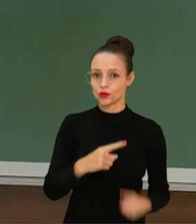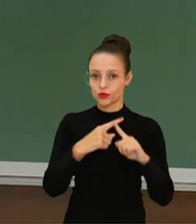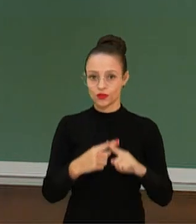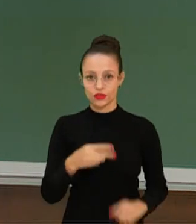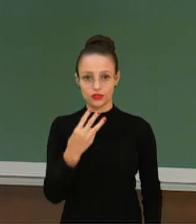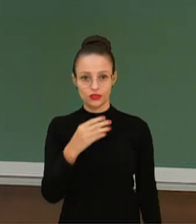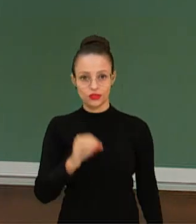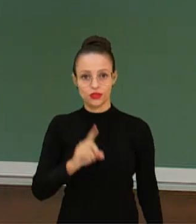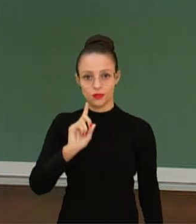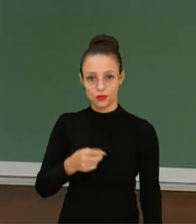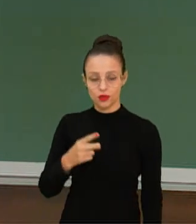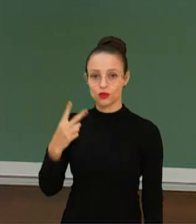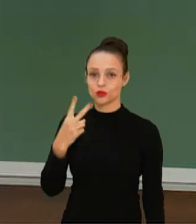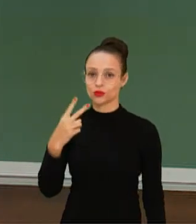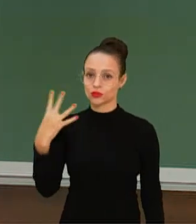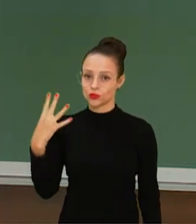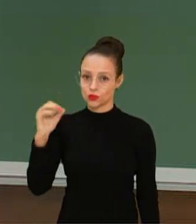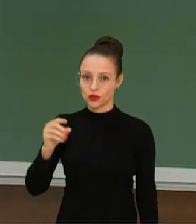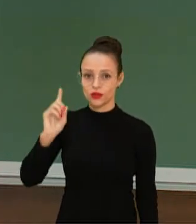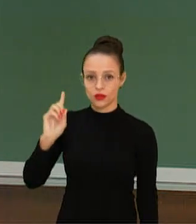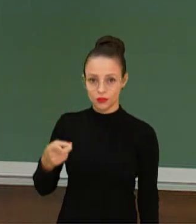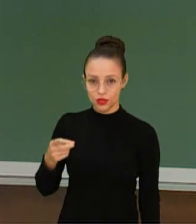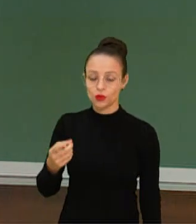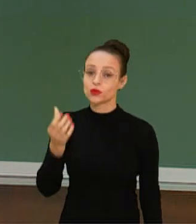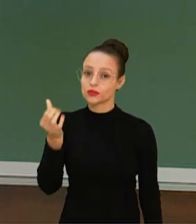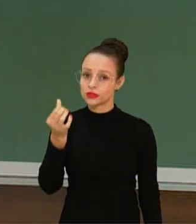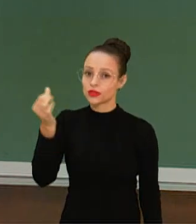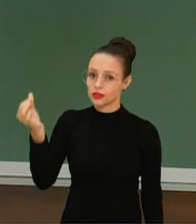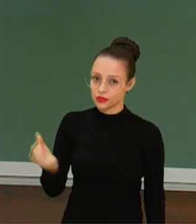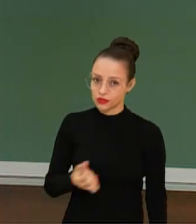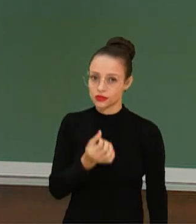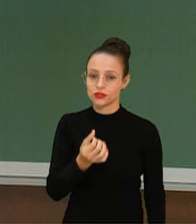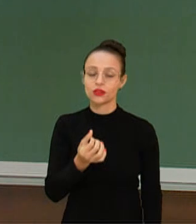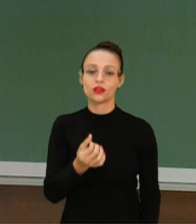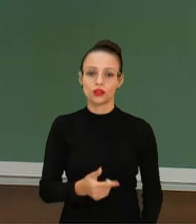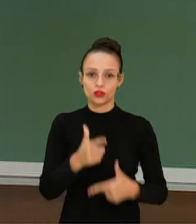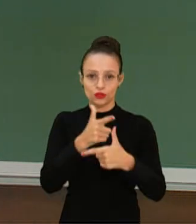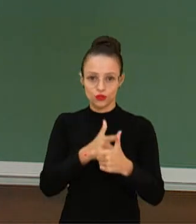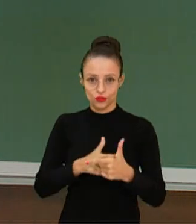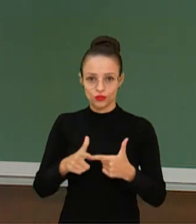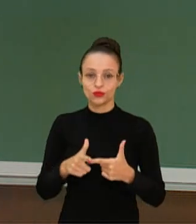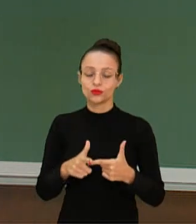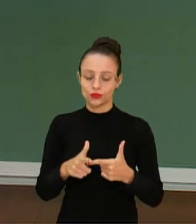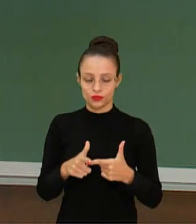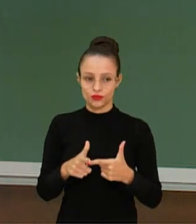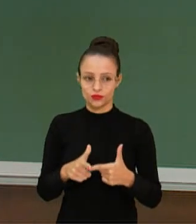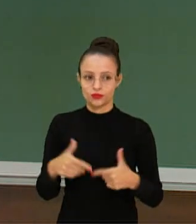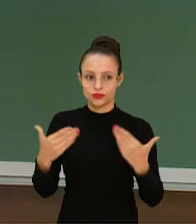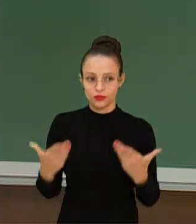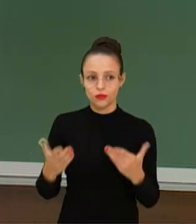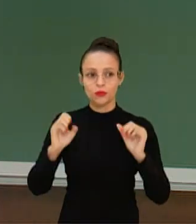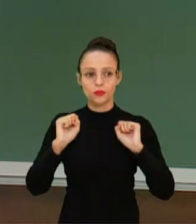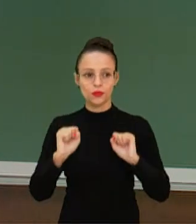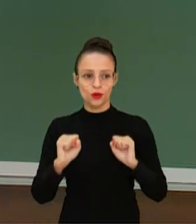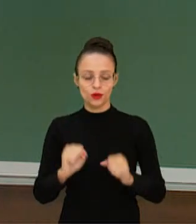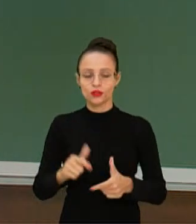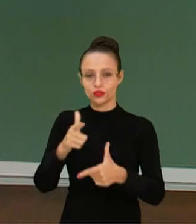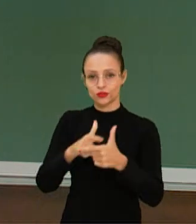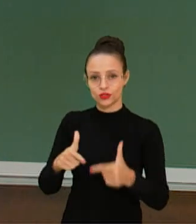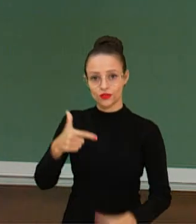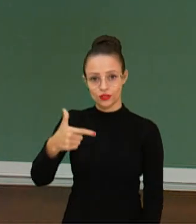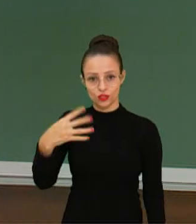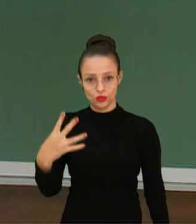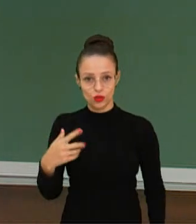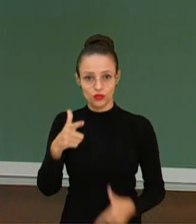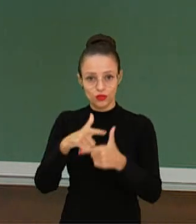mil, 240 mil. Um 6 que está multiplicando passa dividindo. Então, você pode dividir o 24